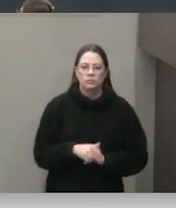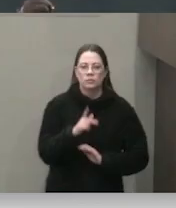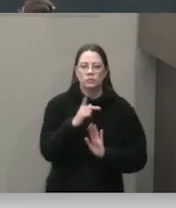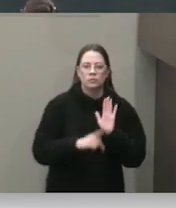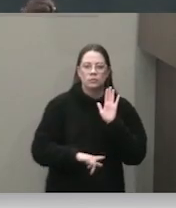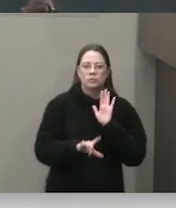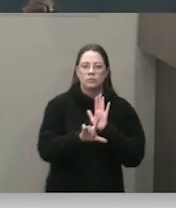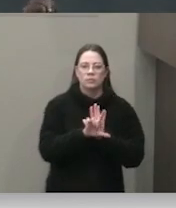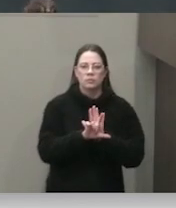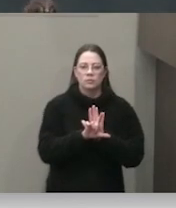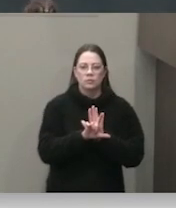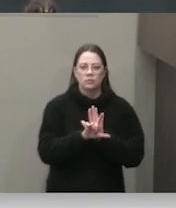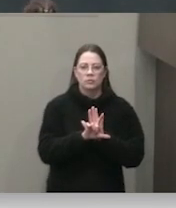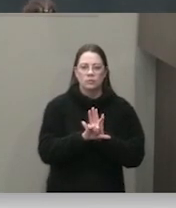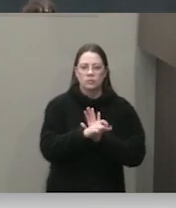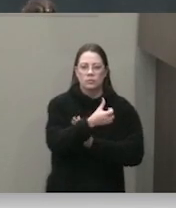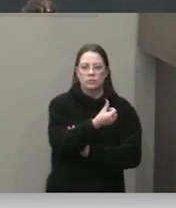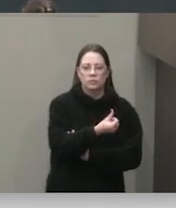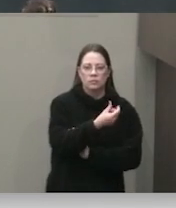Projeto de lei